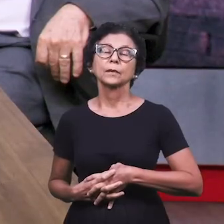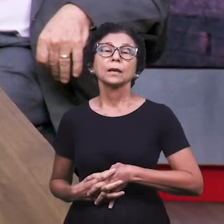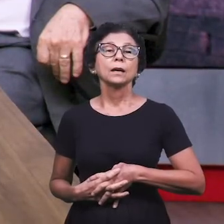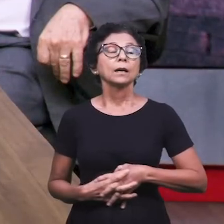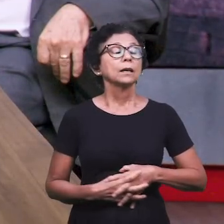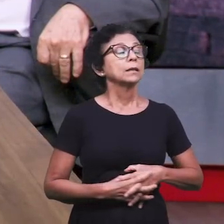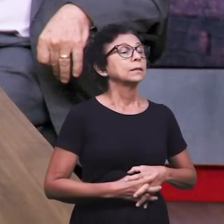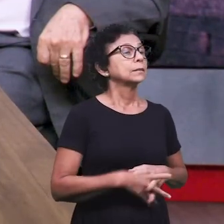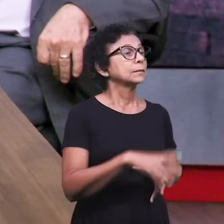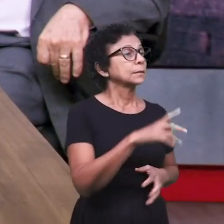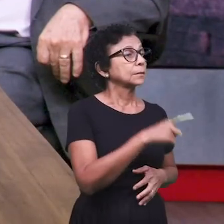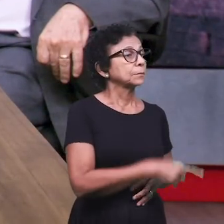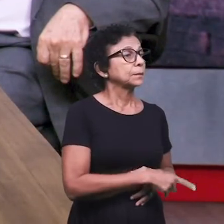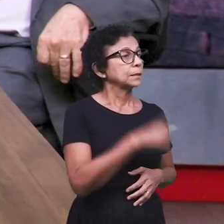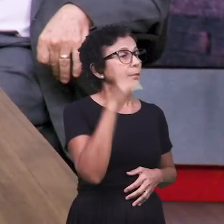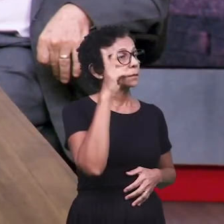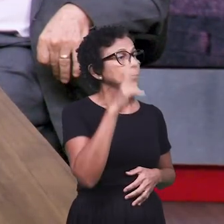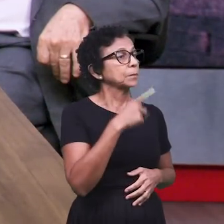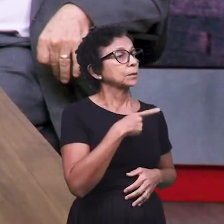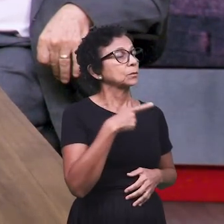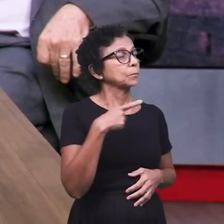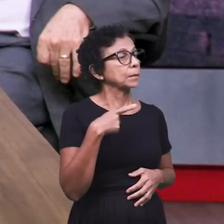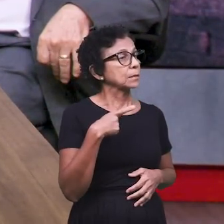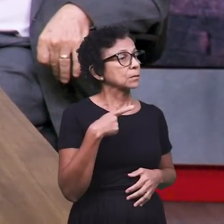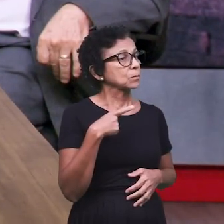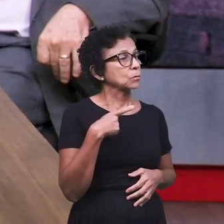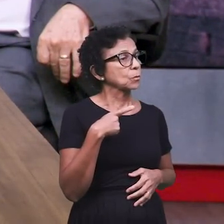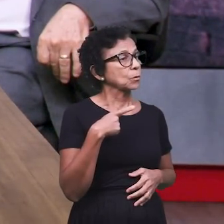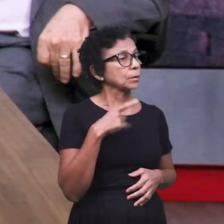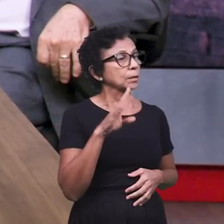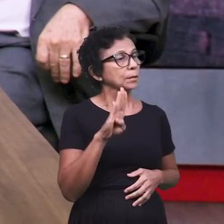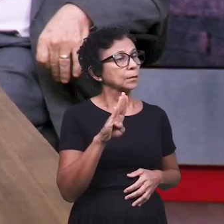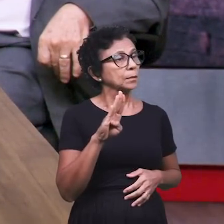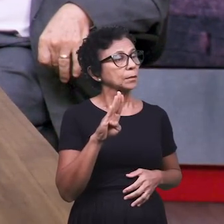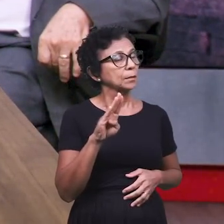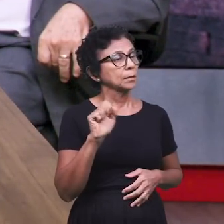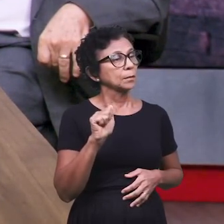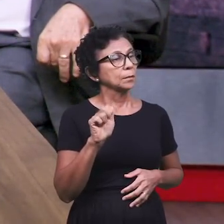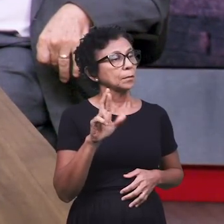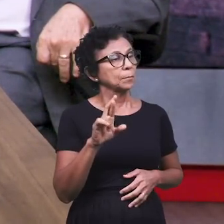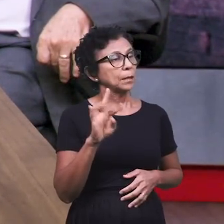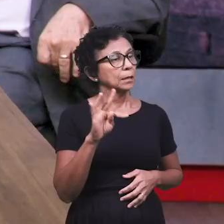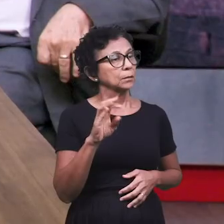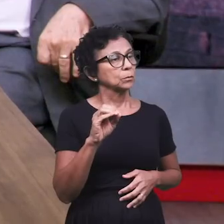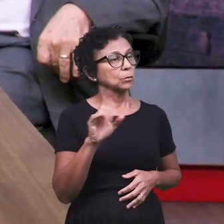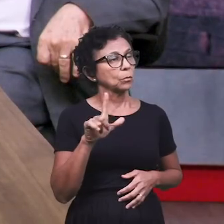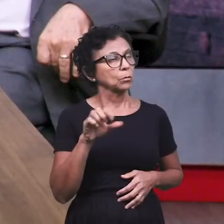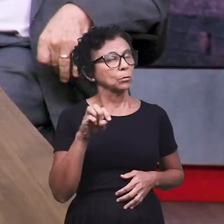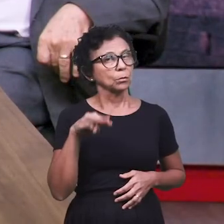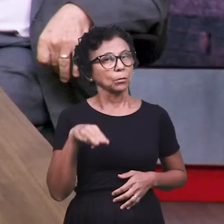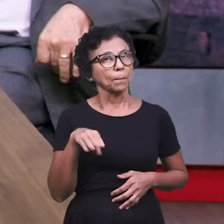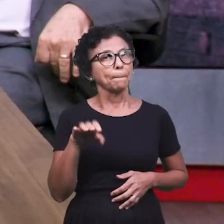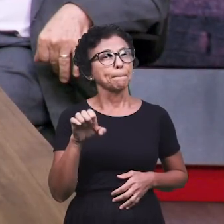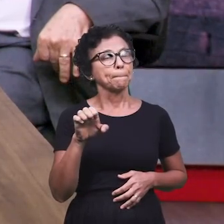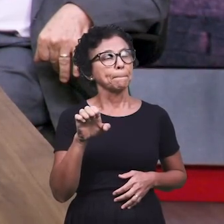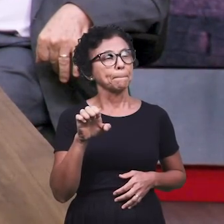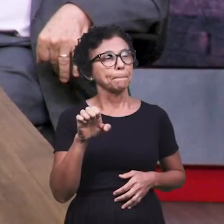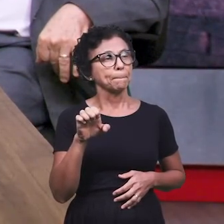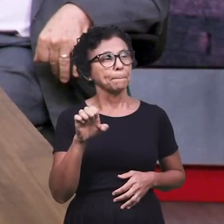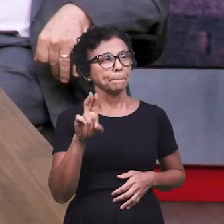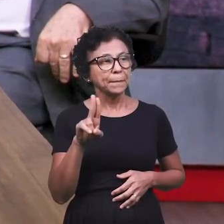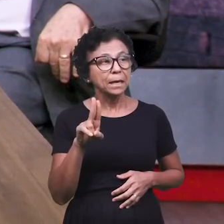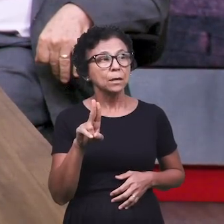esse Bartolomeu é referido no Evangelho de João como Natanael, né, que foi evangelizado por Filipe